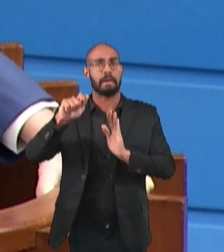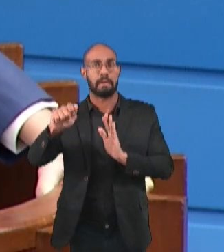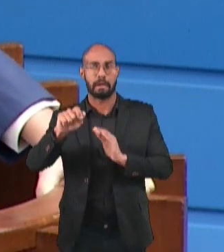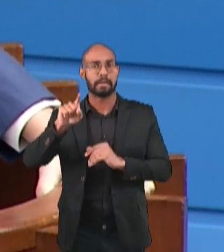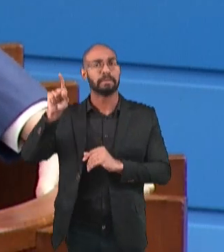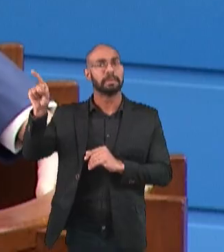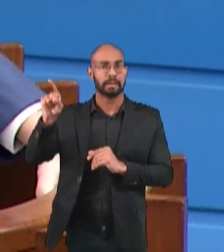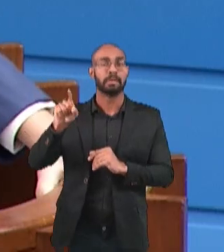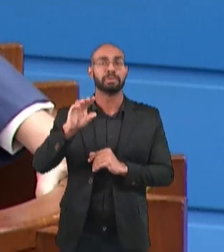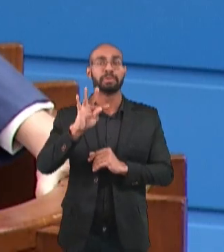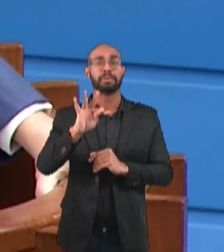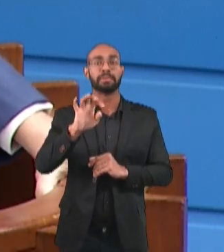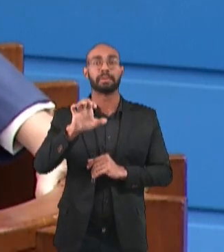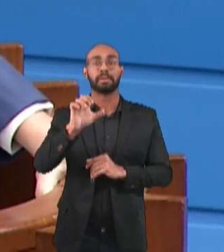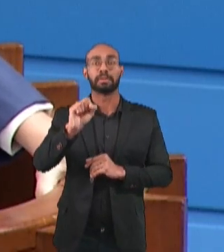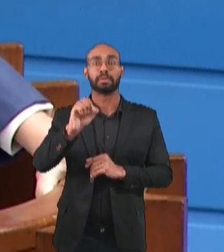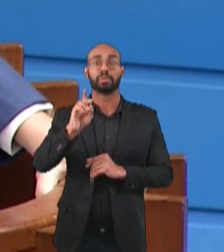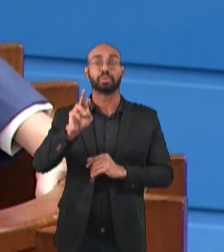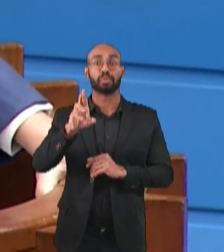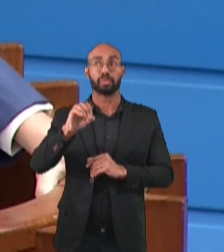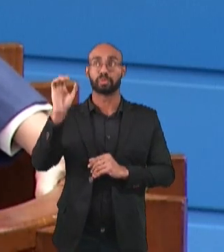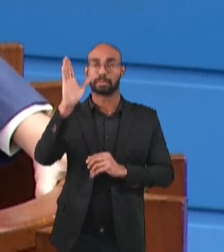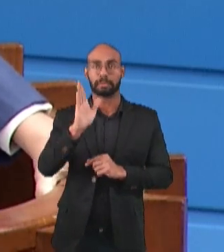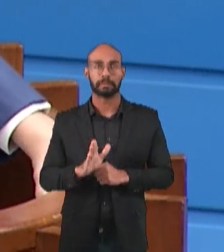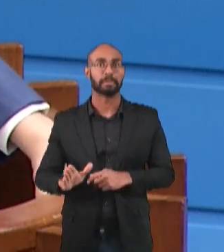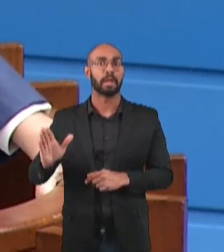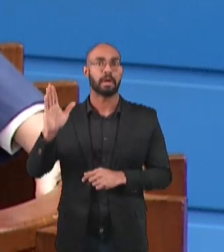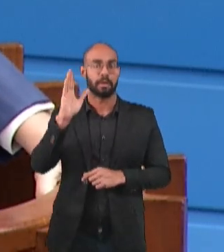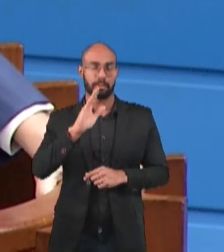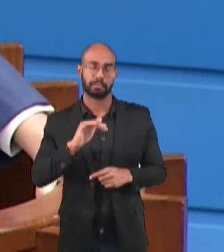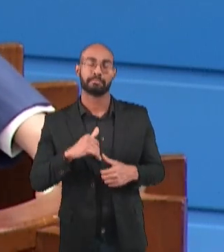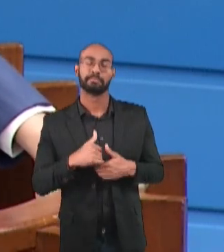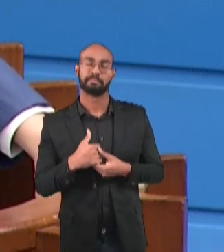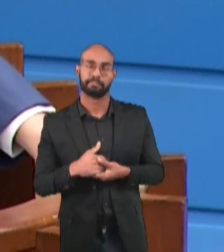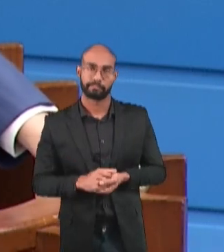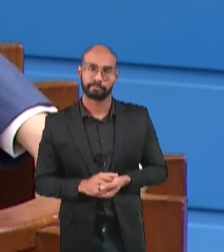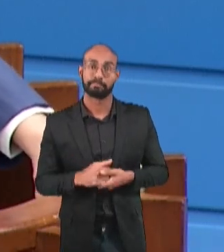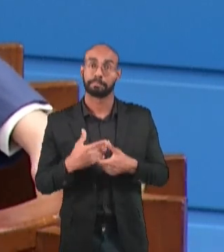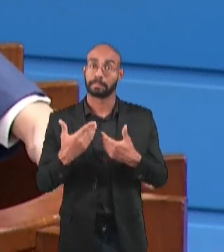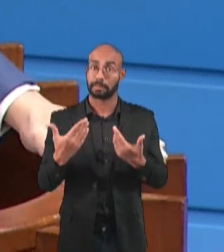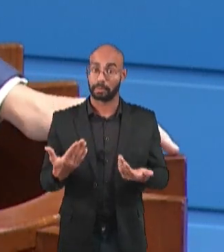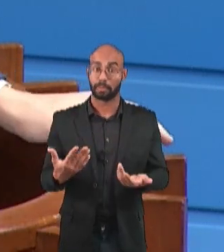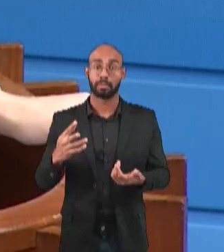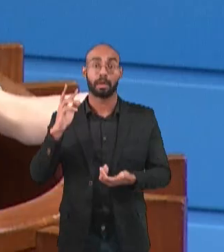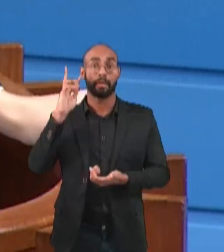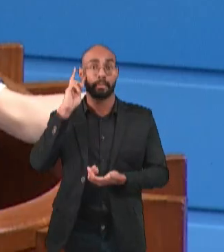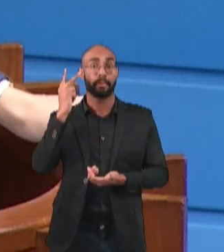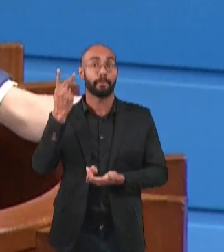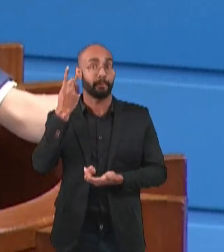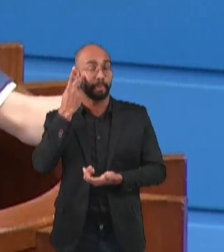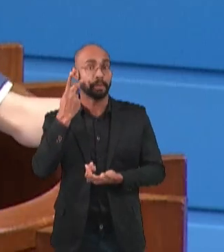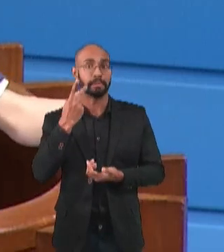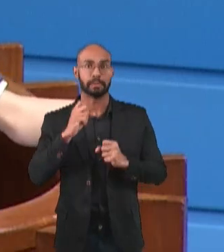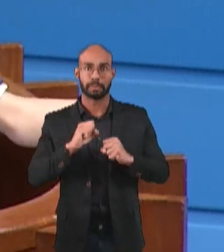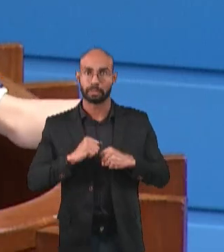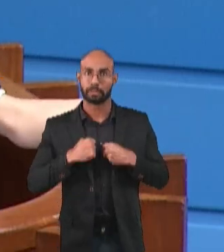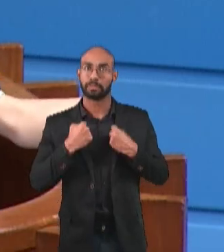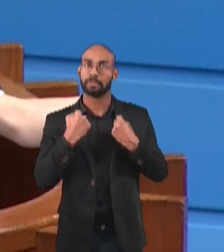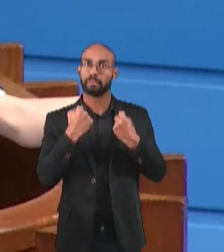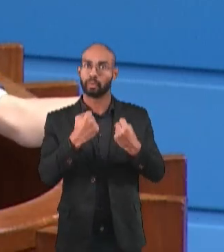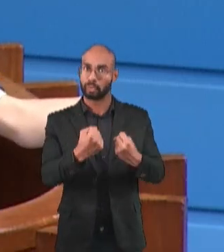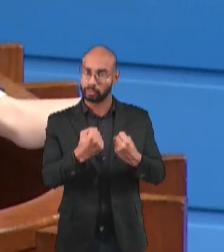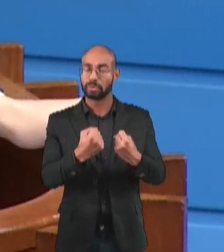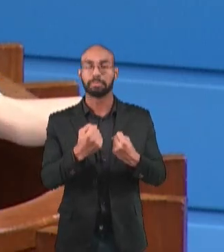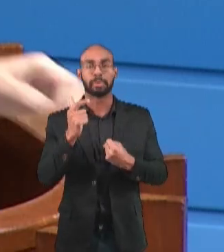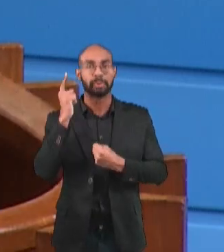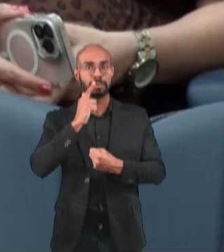Tesouro Nacional, já em regime de contingenciamento, reconhece que fará um esforço